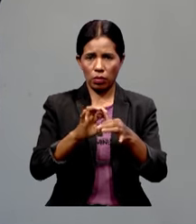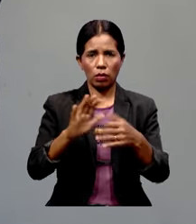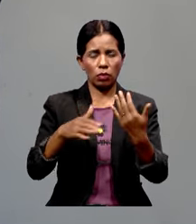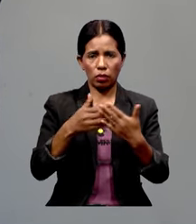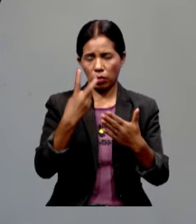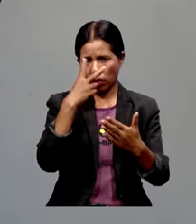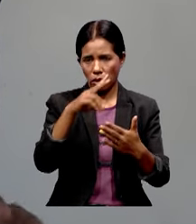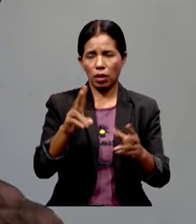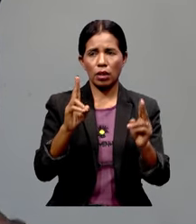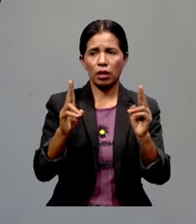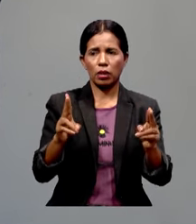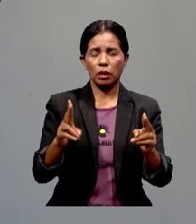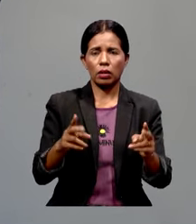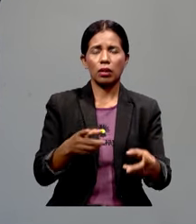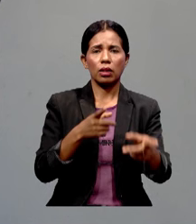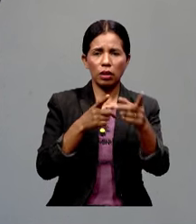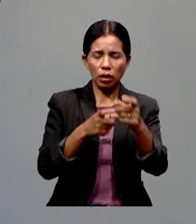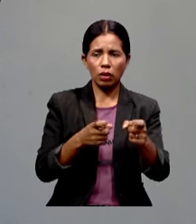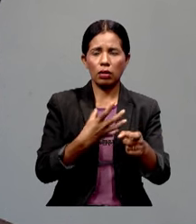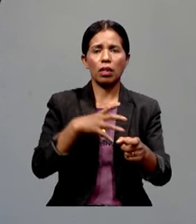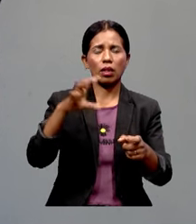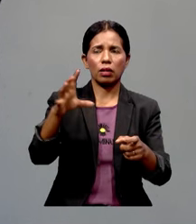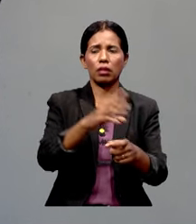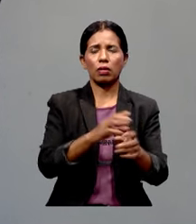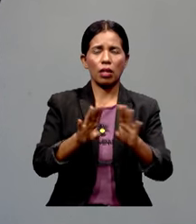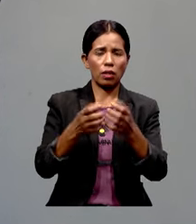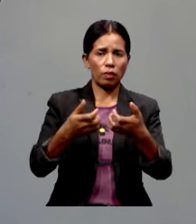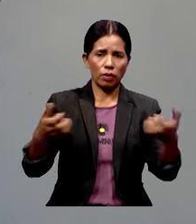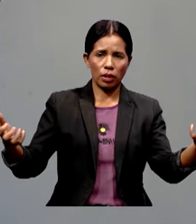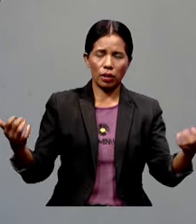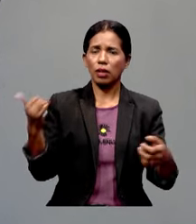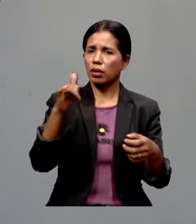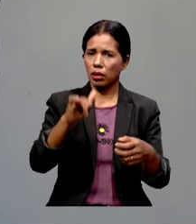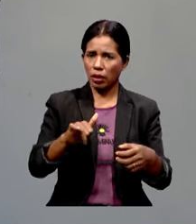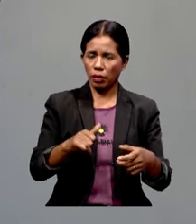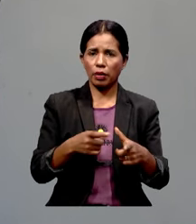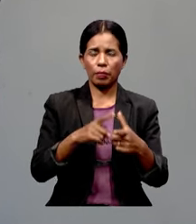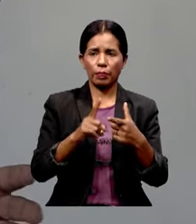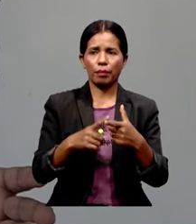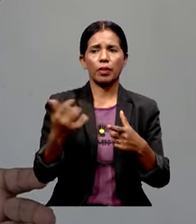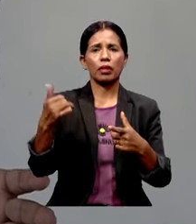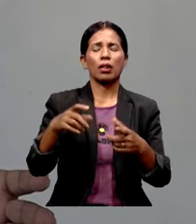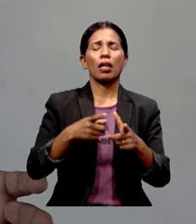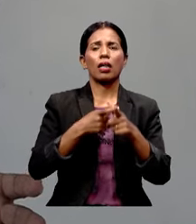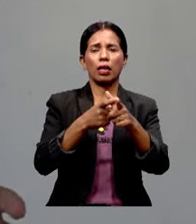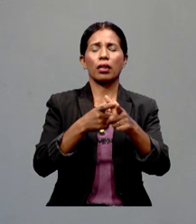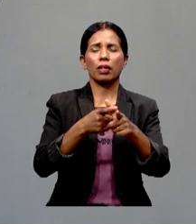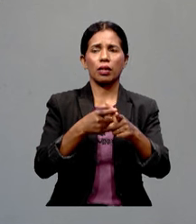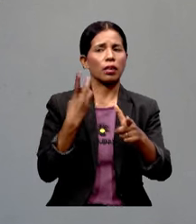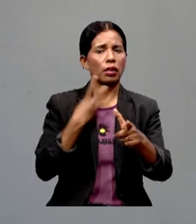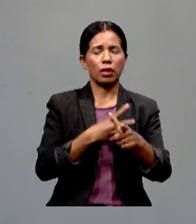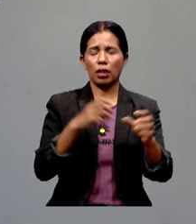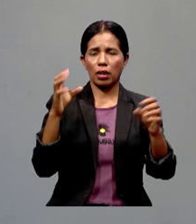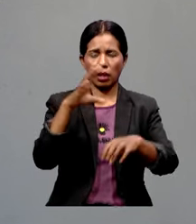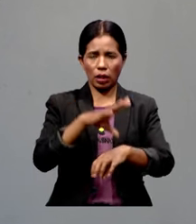a atuação, lança gás Senova, Uri Rapahe Tessira, e Sira Halai Namkari, e tela consegue